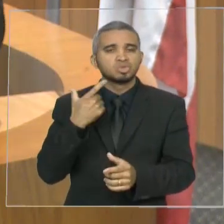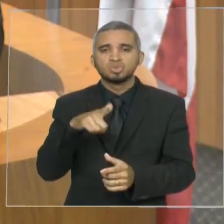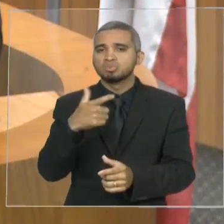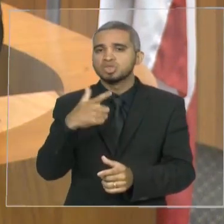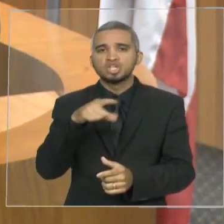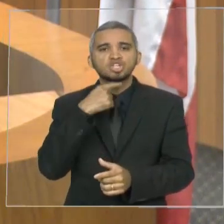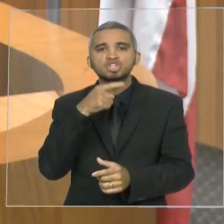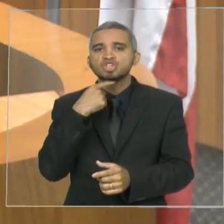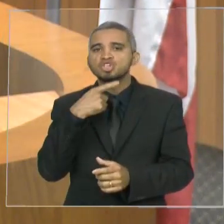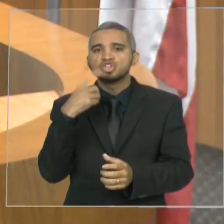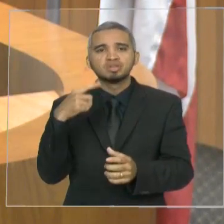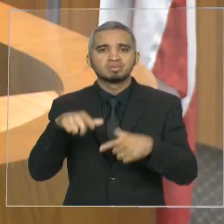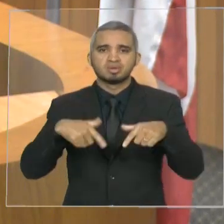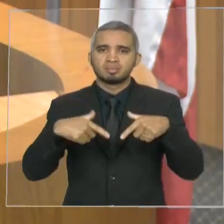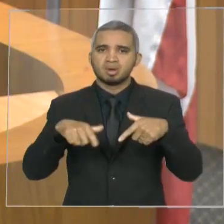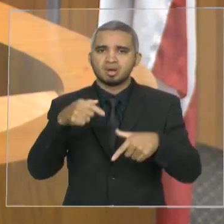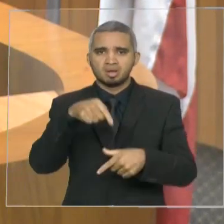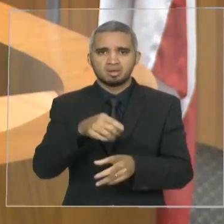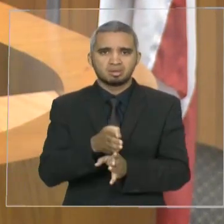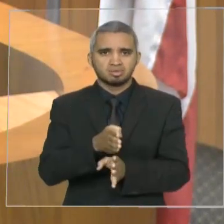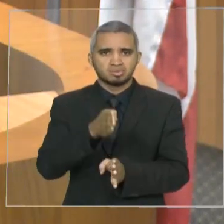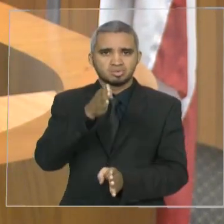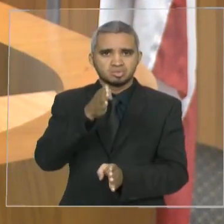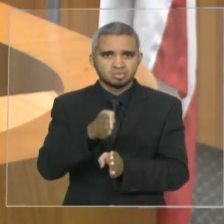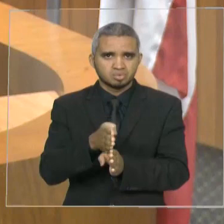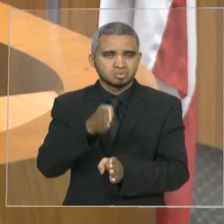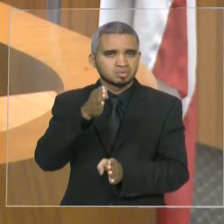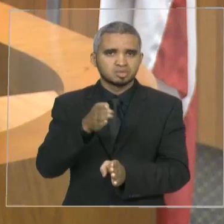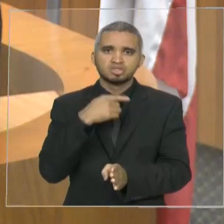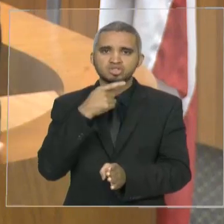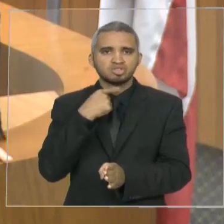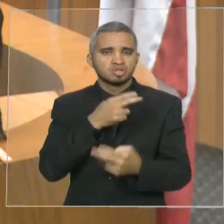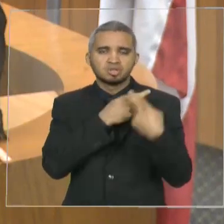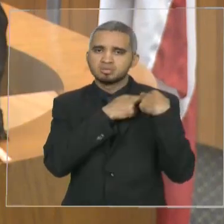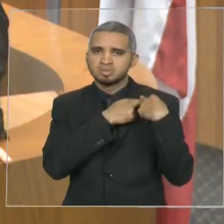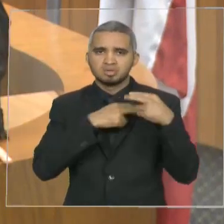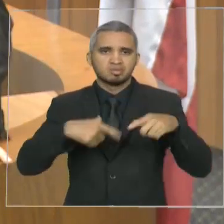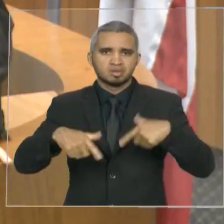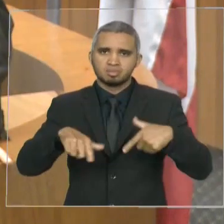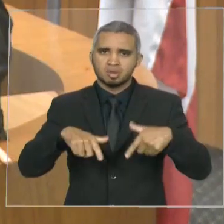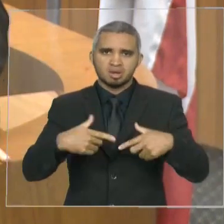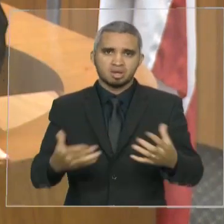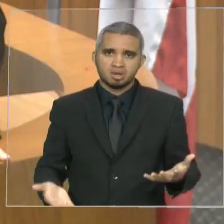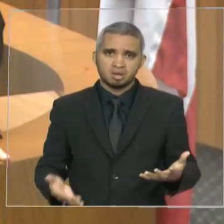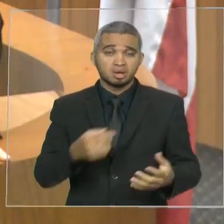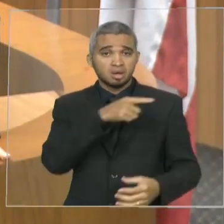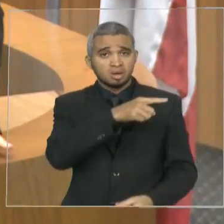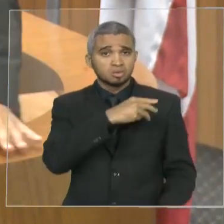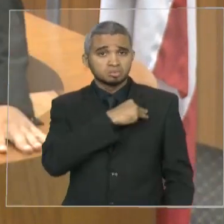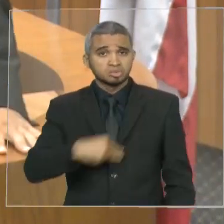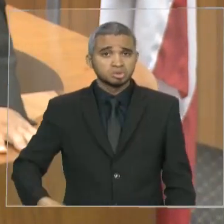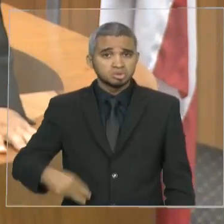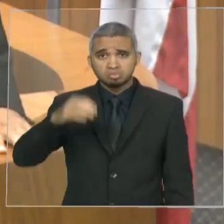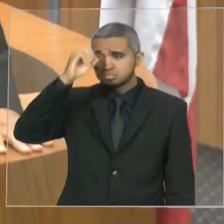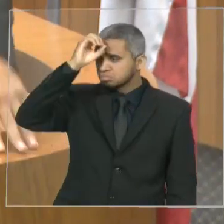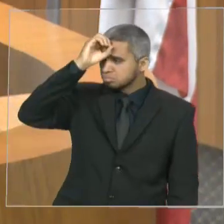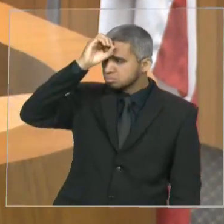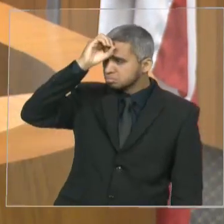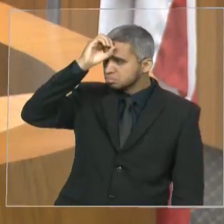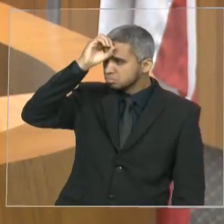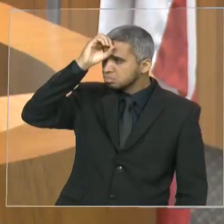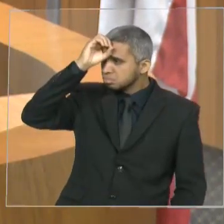o ministro não sabia dar muitas informações em relação a essa situação. E demonstramos a ele toda essa situação